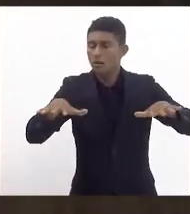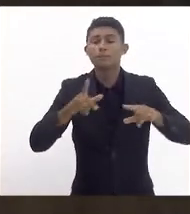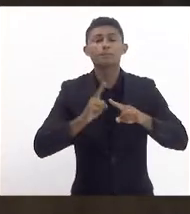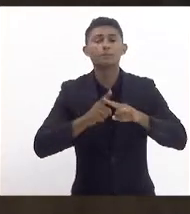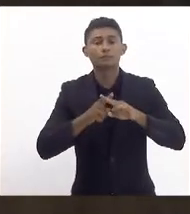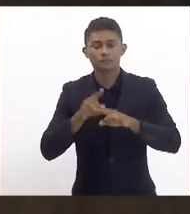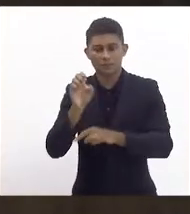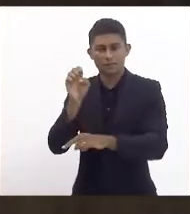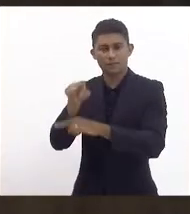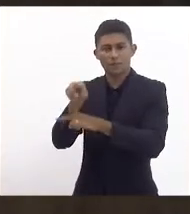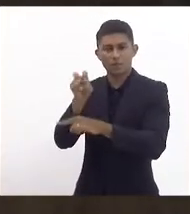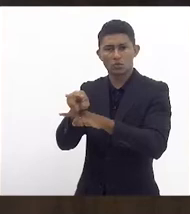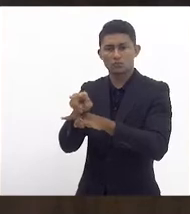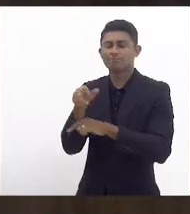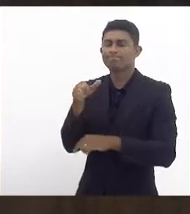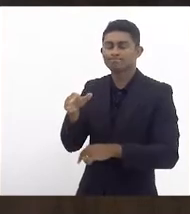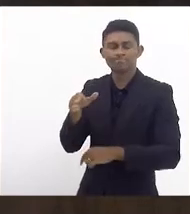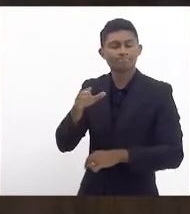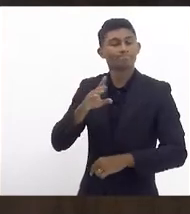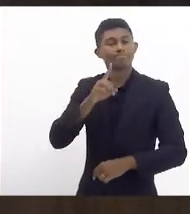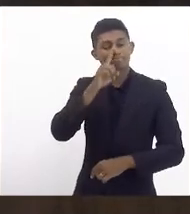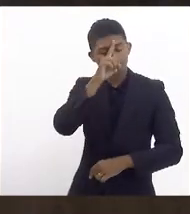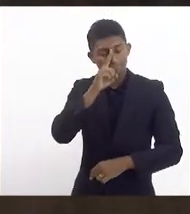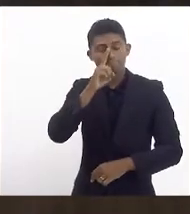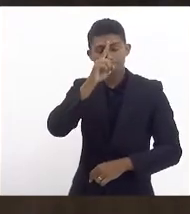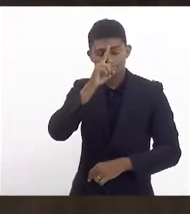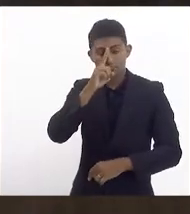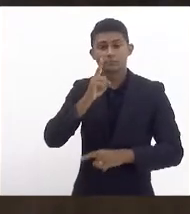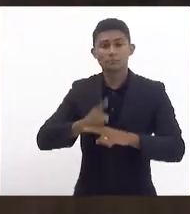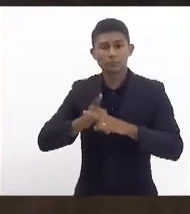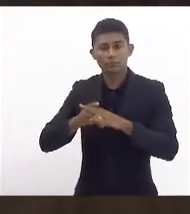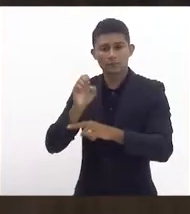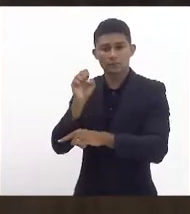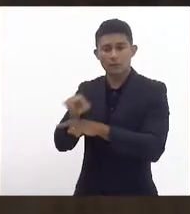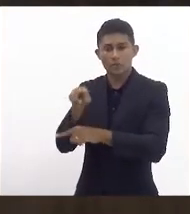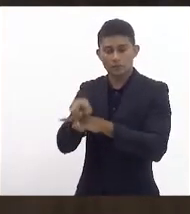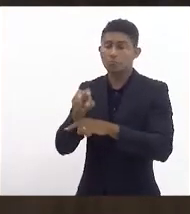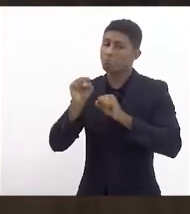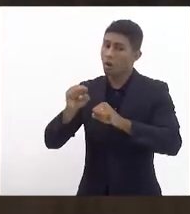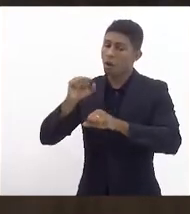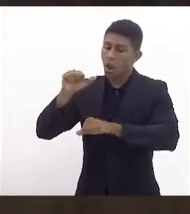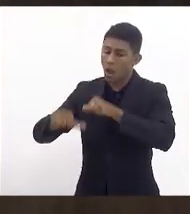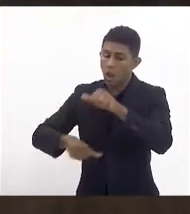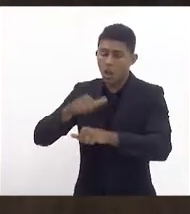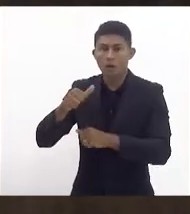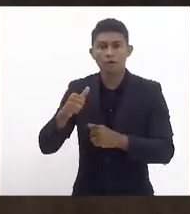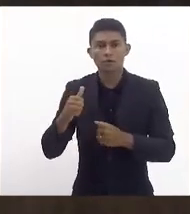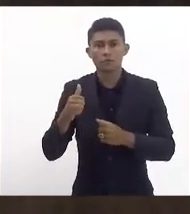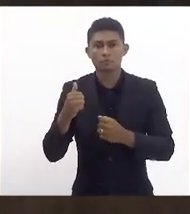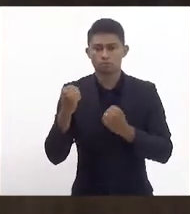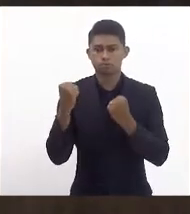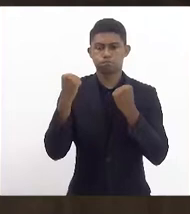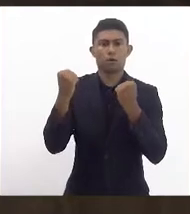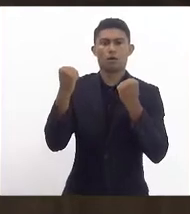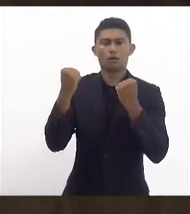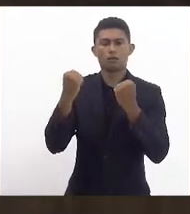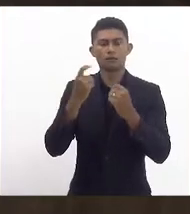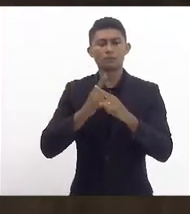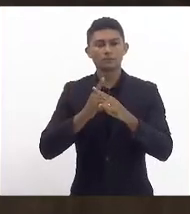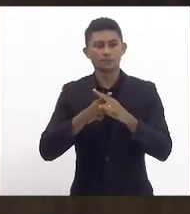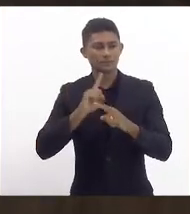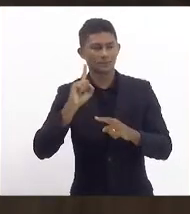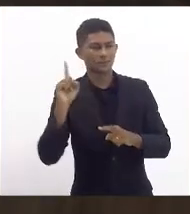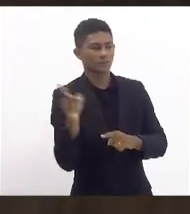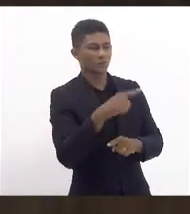tem uma potencialidade de se fortalecer diante dos anticorpos que todos nós já